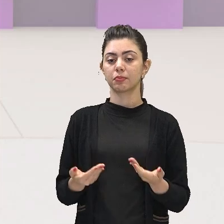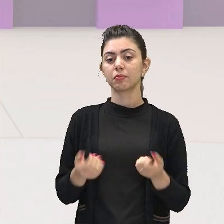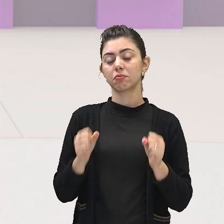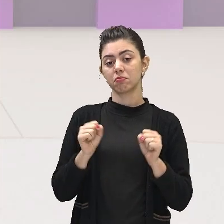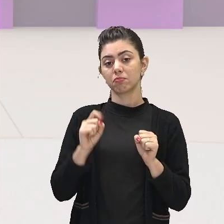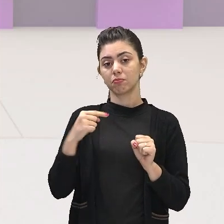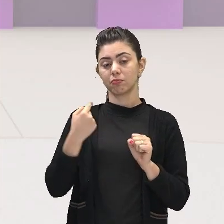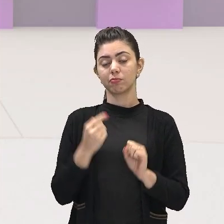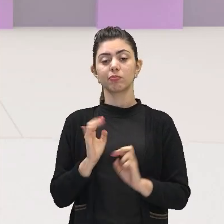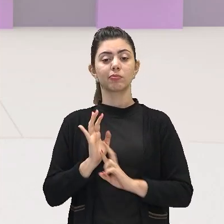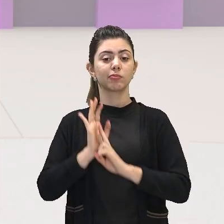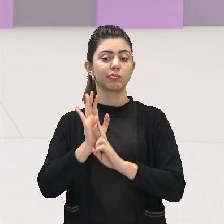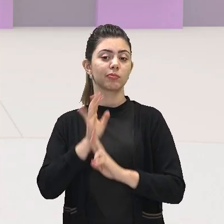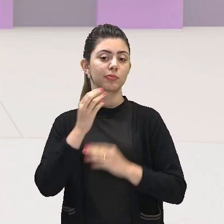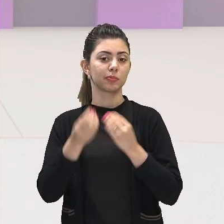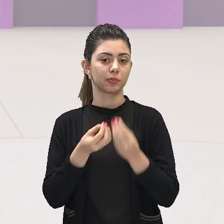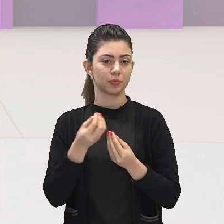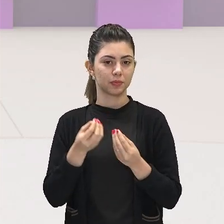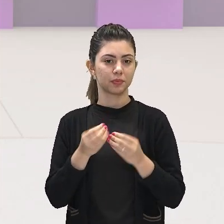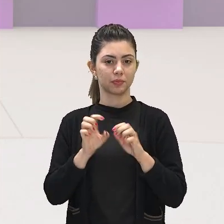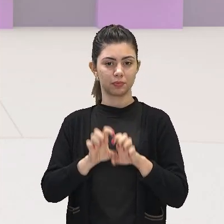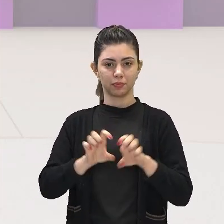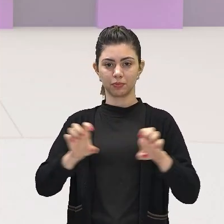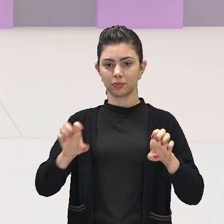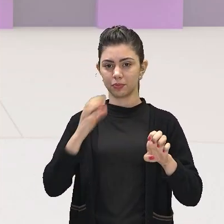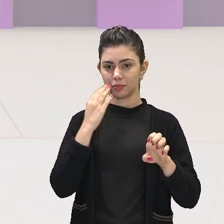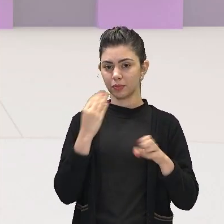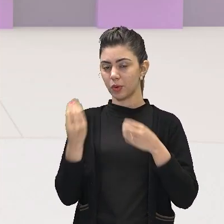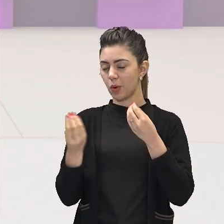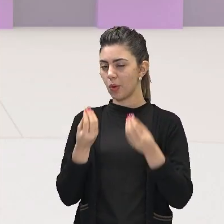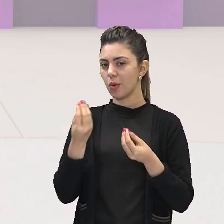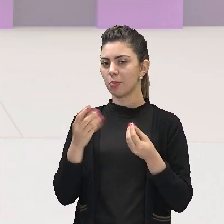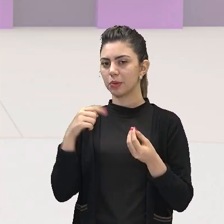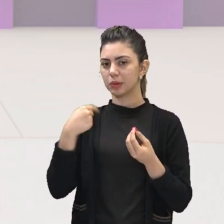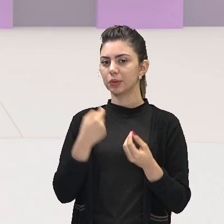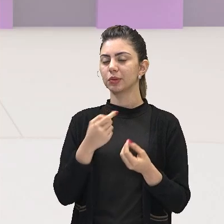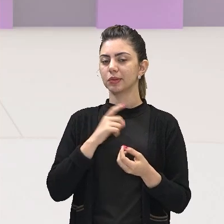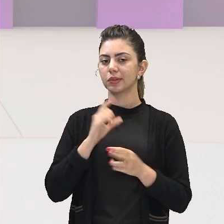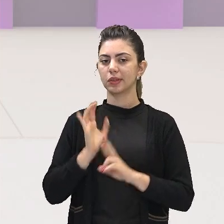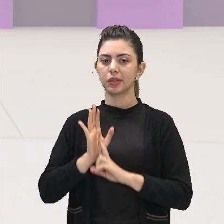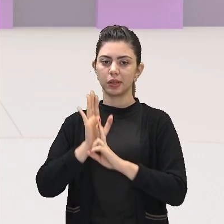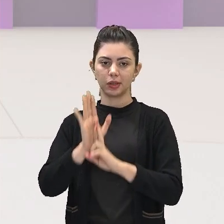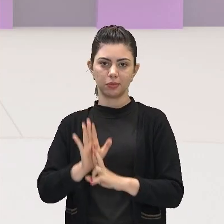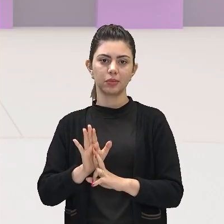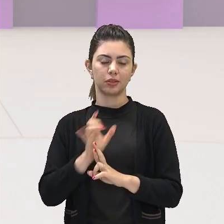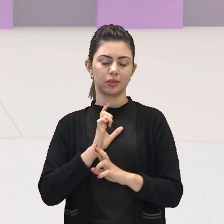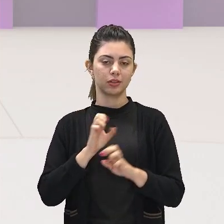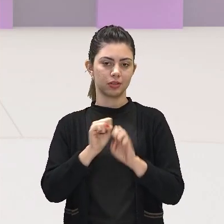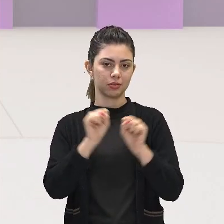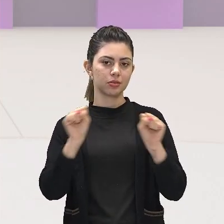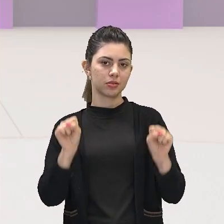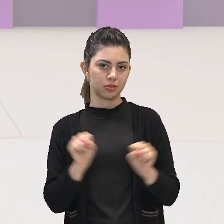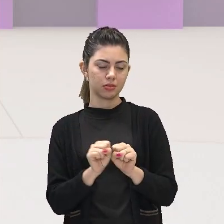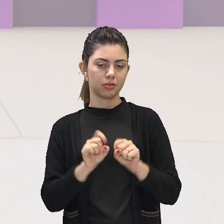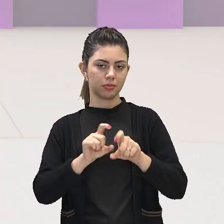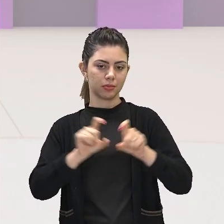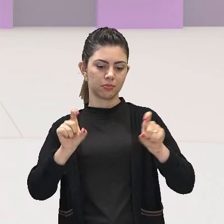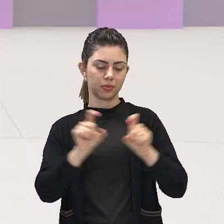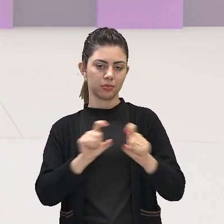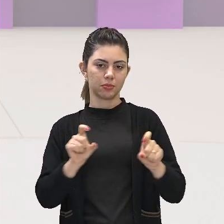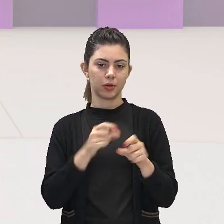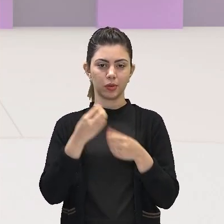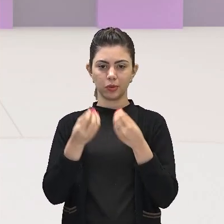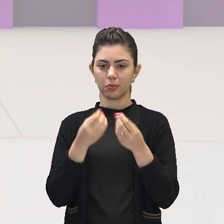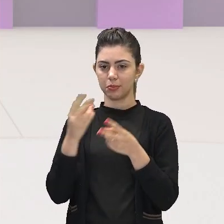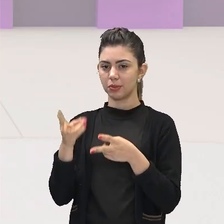ser representado como... Então, acompanhe aí como é que a gente vai representar os nossos sistemas. Então, observe aí que o